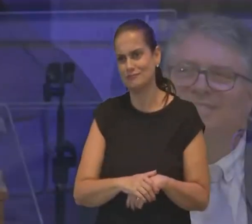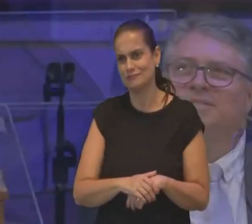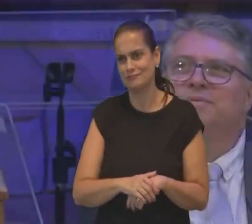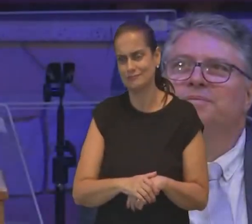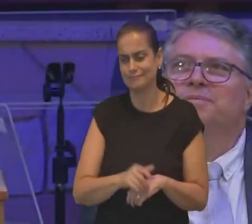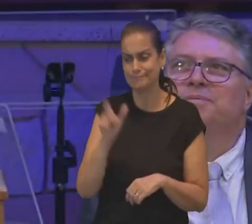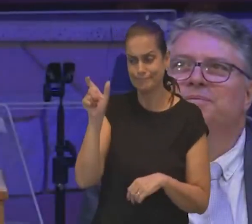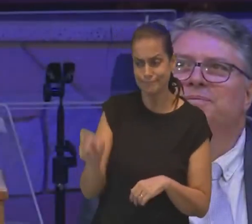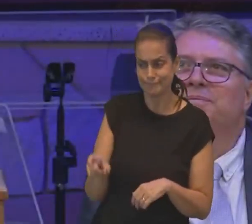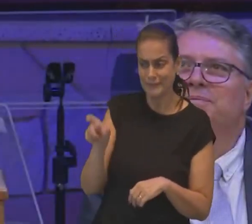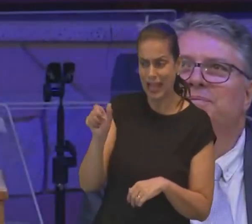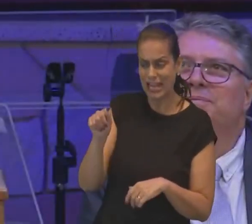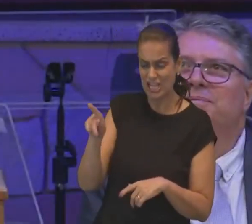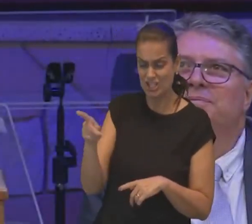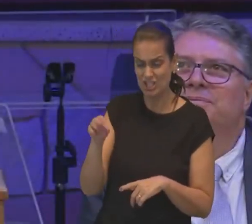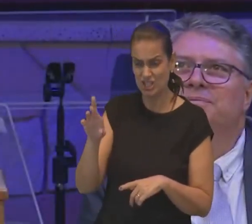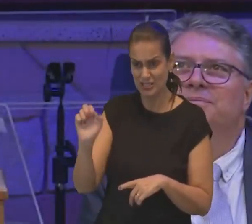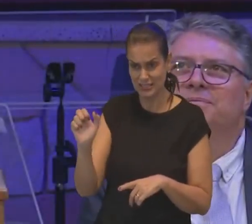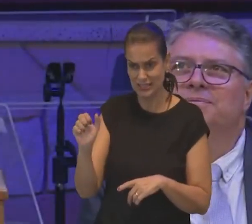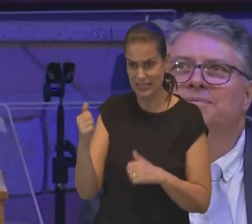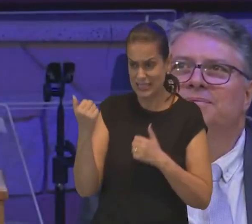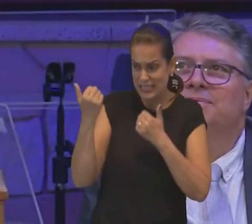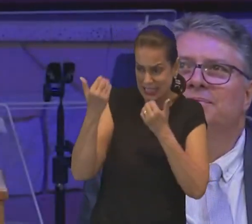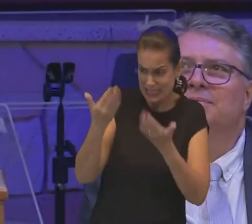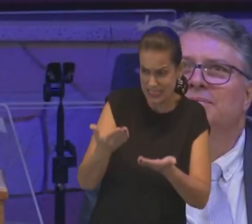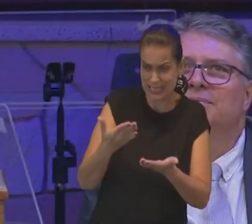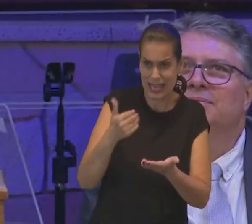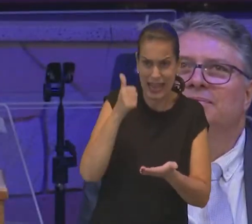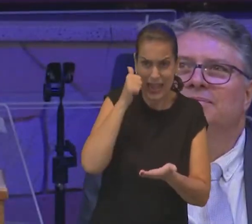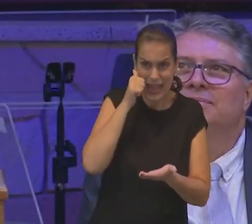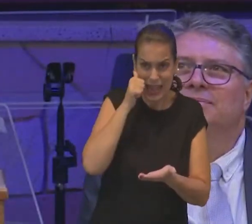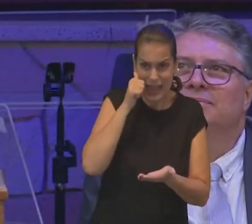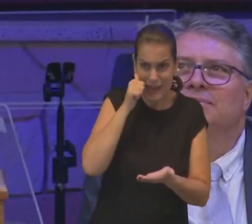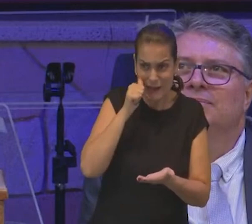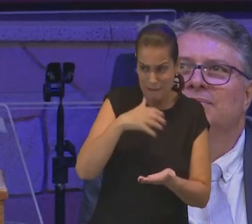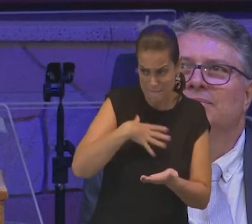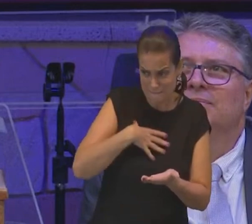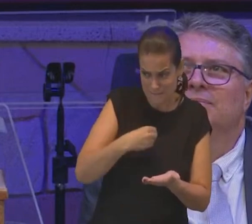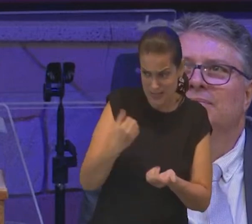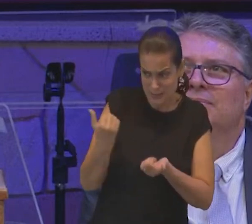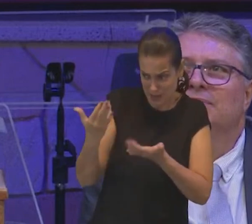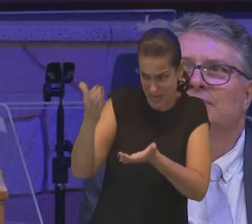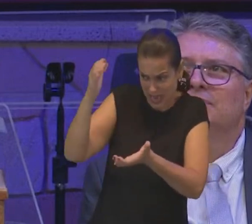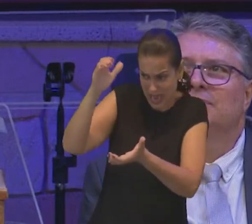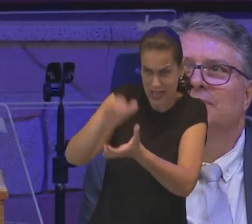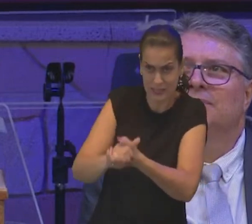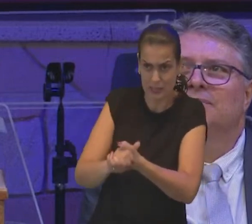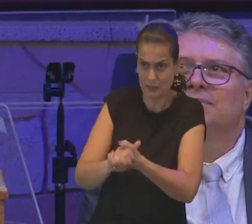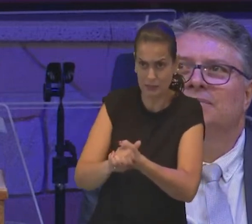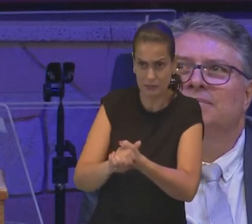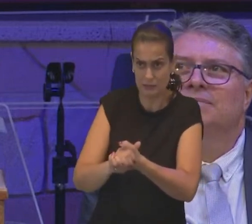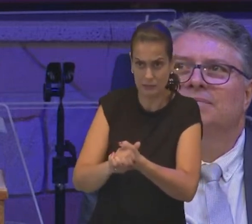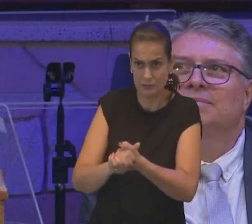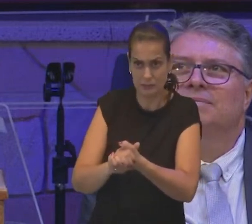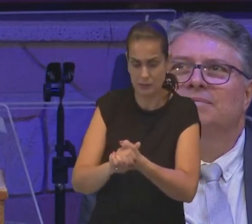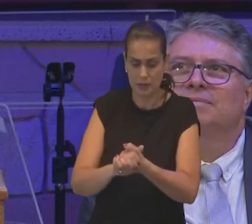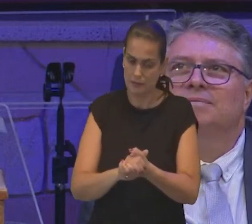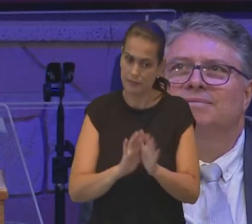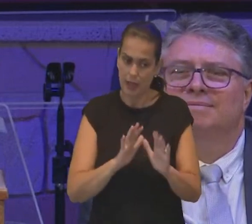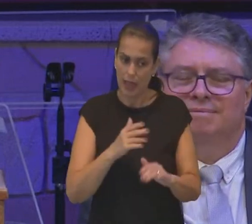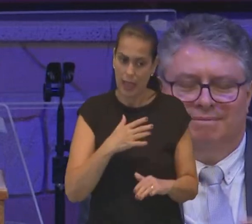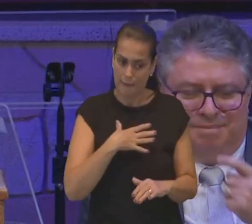Alexandre, você entregaria a mão da sua filha para casar com Alexandre? Disse: pá, a filha não é minha, não. A filha é